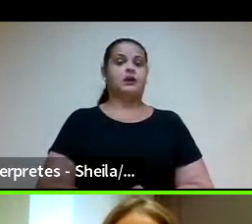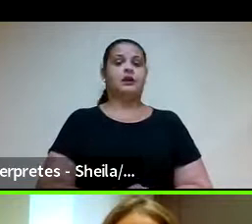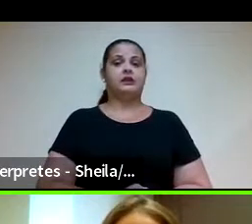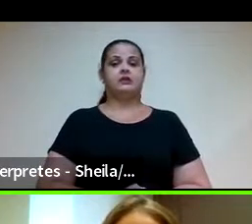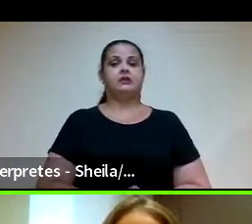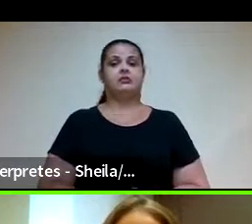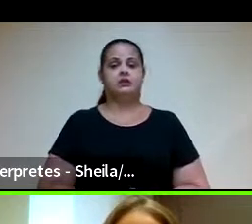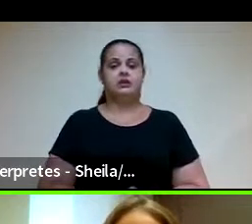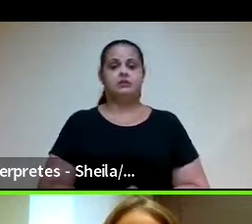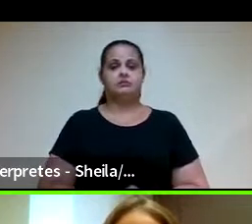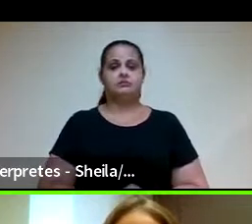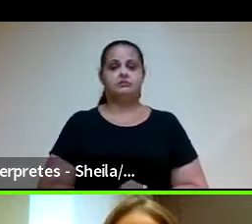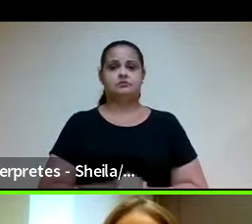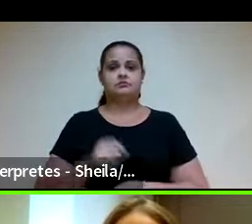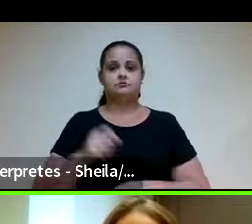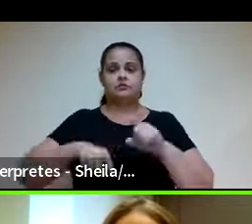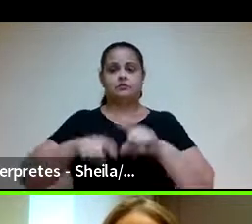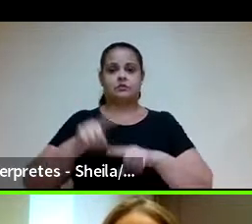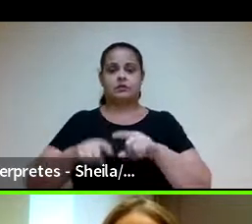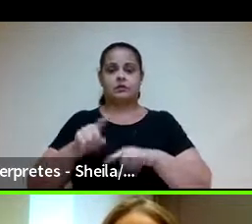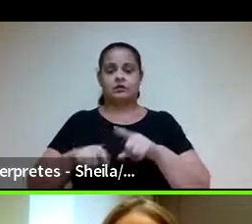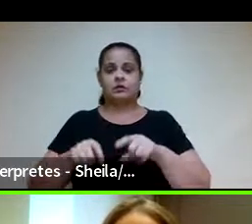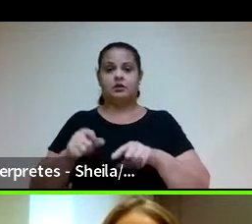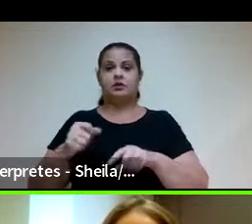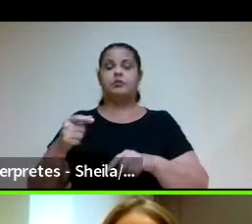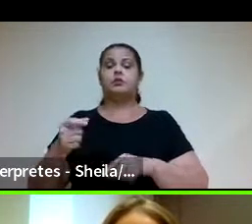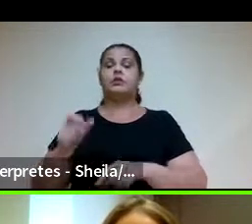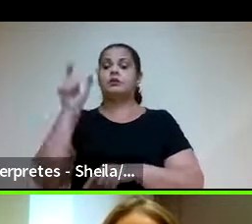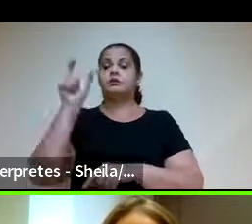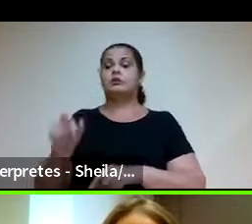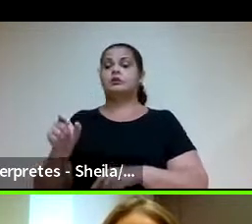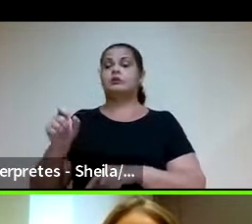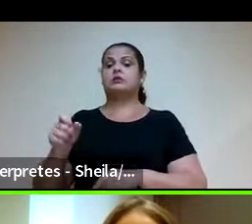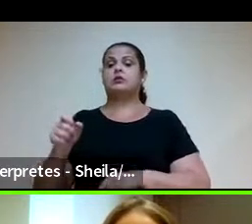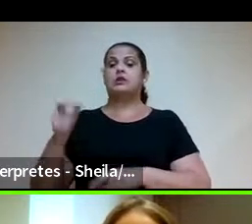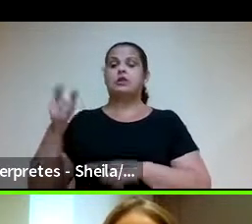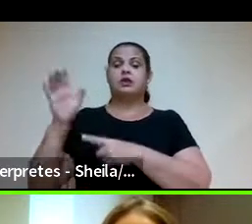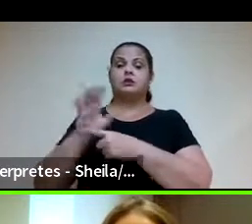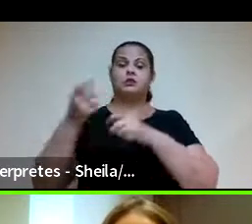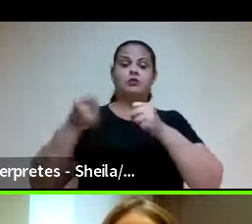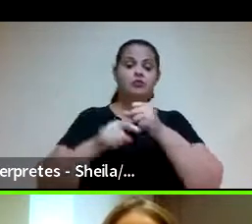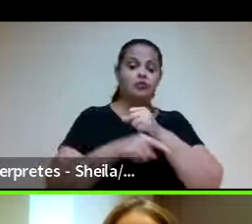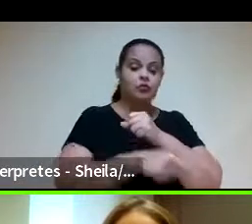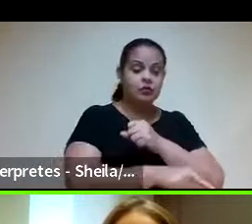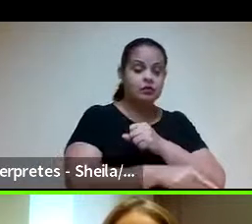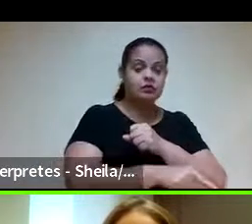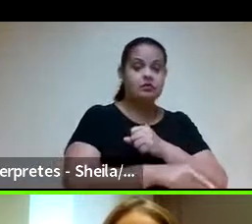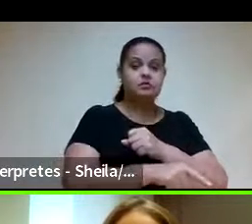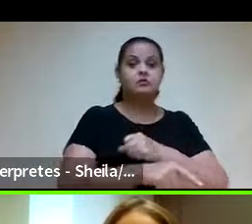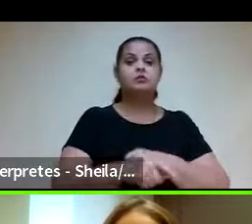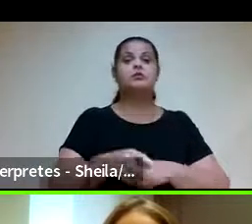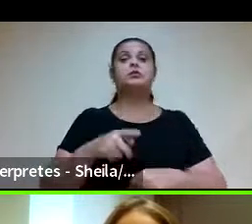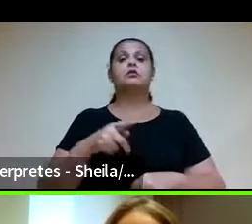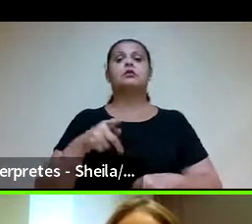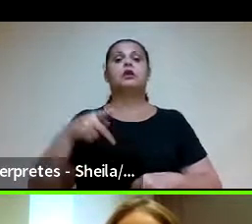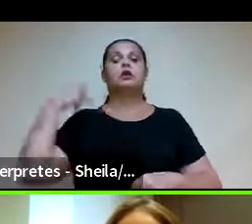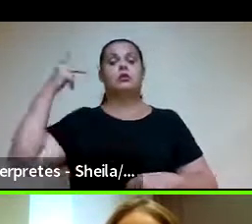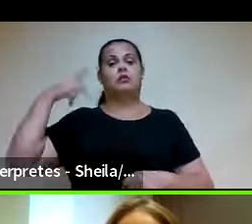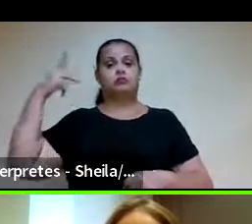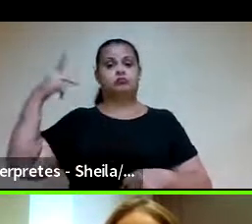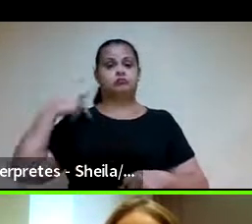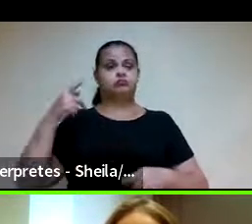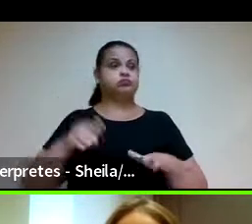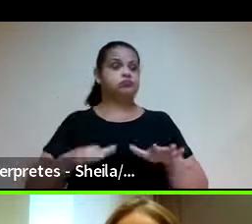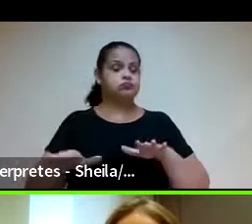No mérito, pugna pela manutenção da sentença recorrida por seus próprios fundamentos. Em parecer, a Procuradoria Regional Eleitoral manifesta-se